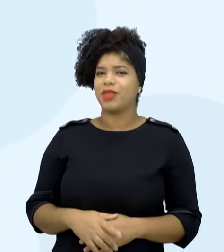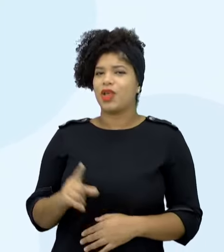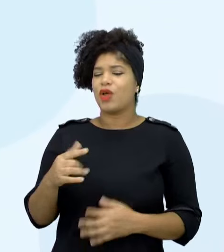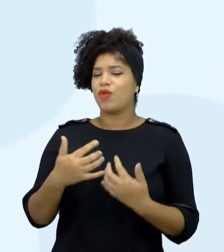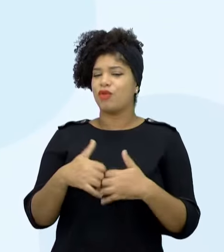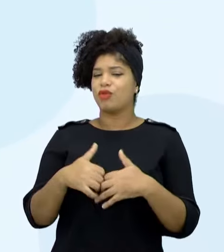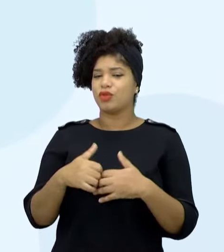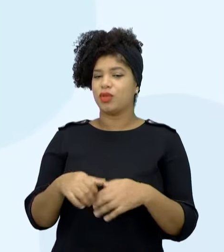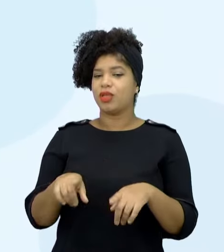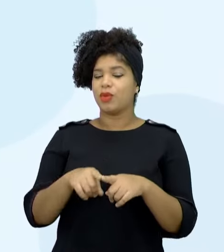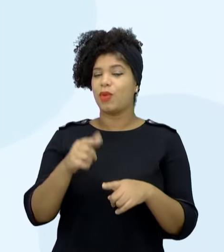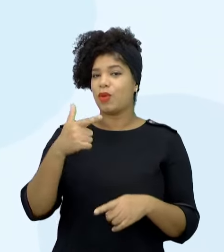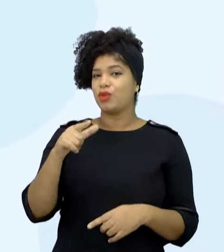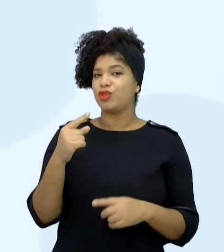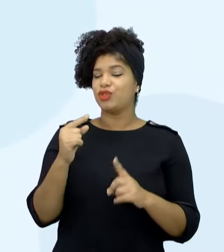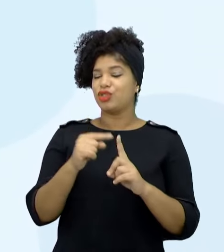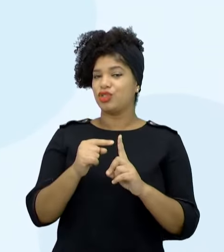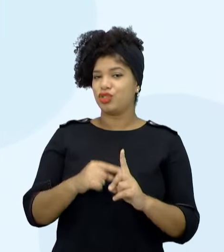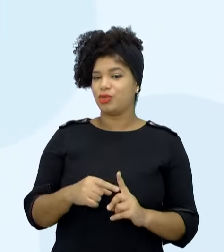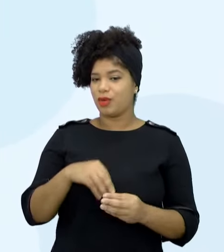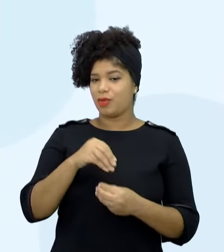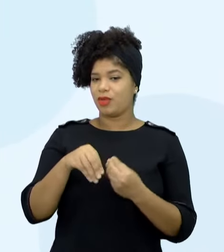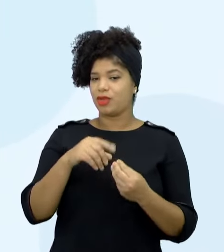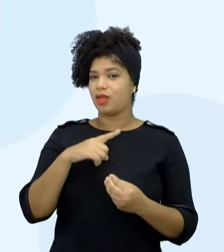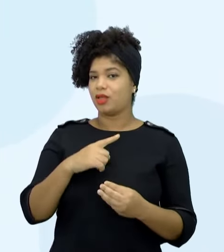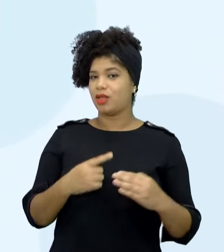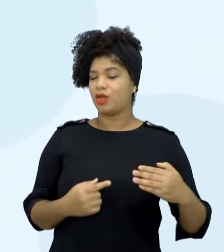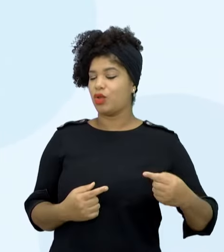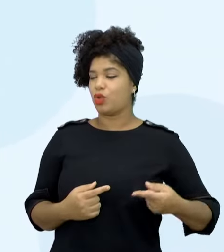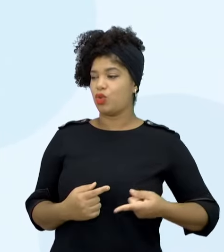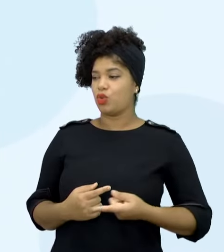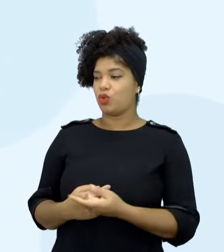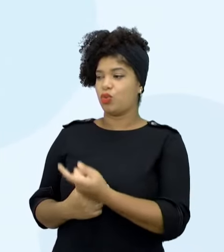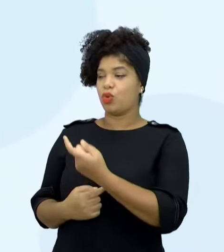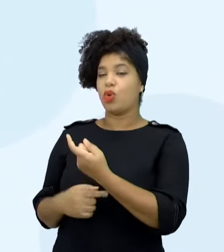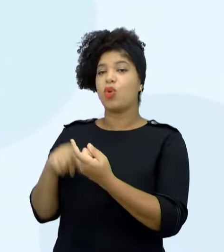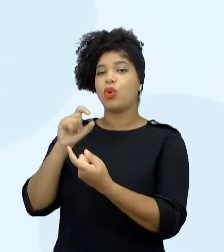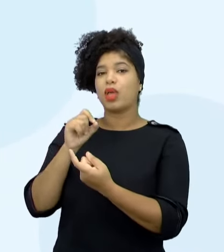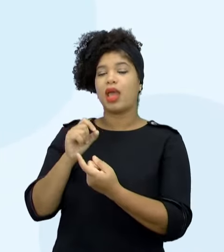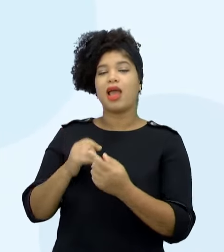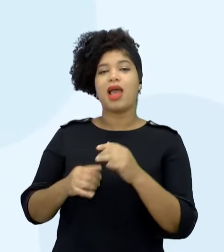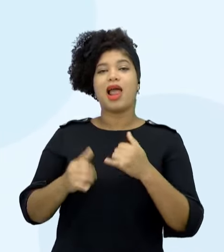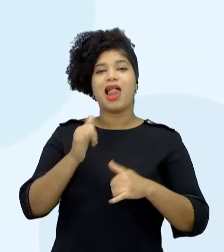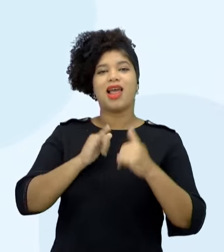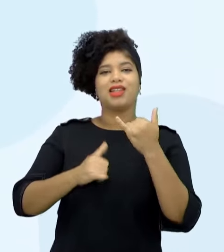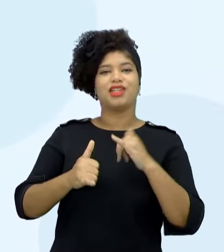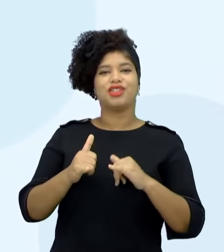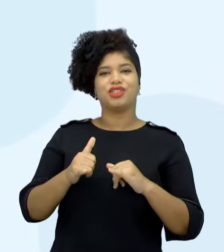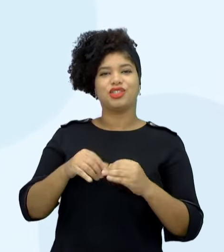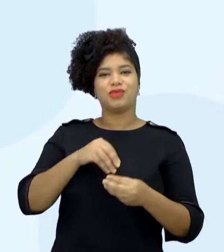Ele tem aqui também, inclusive, um aparato eletrônico.